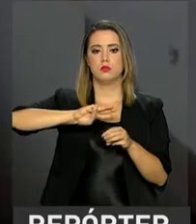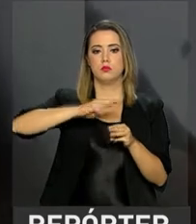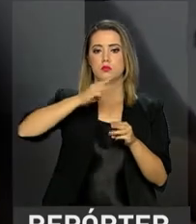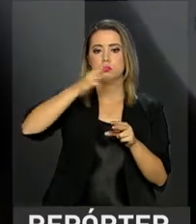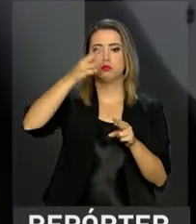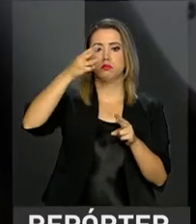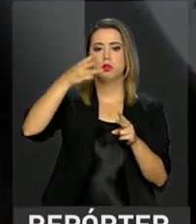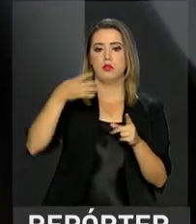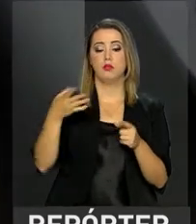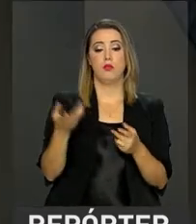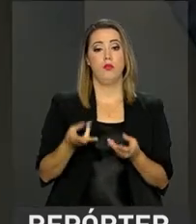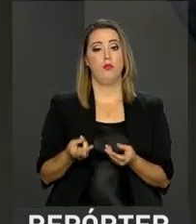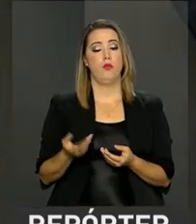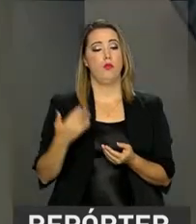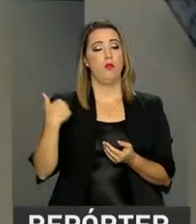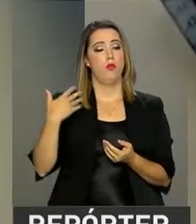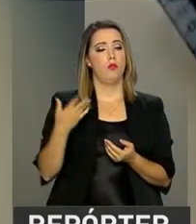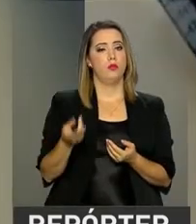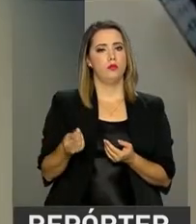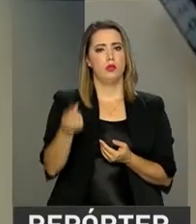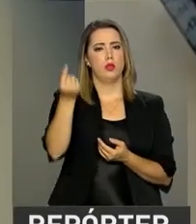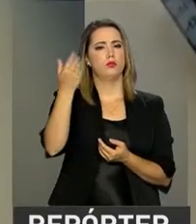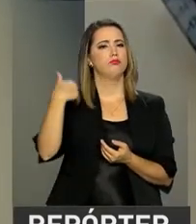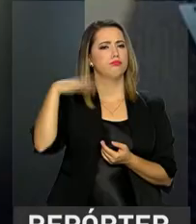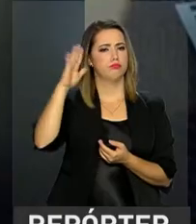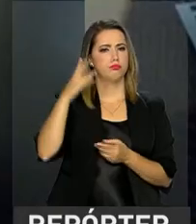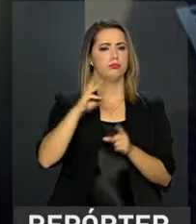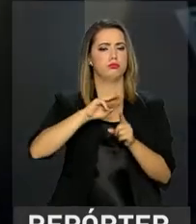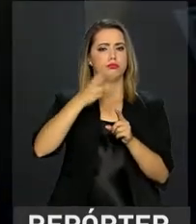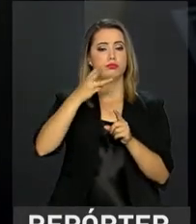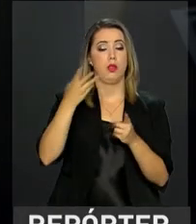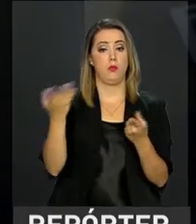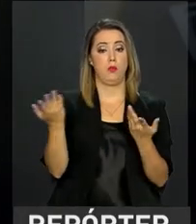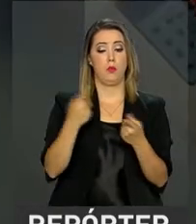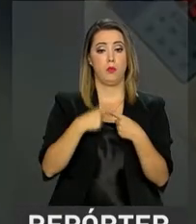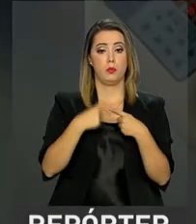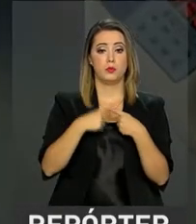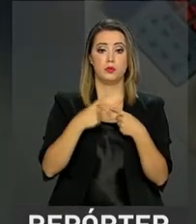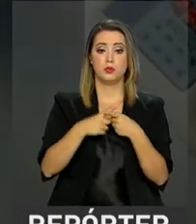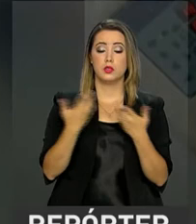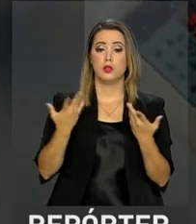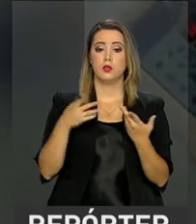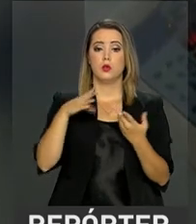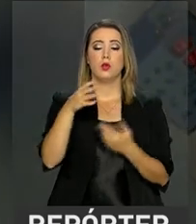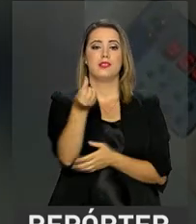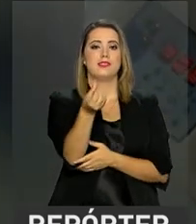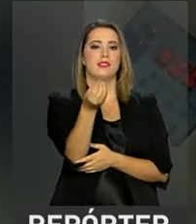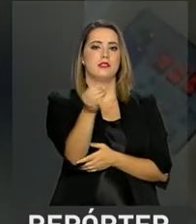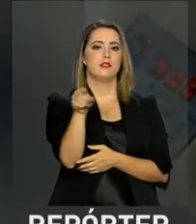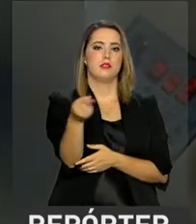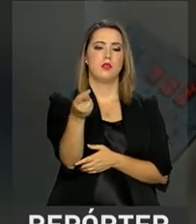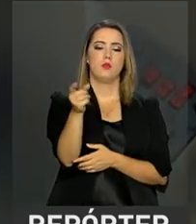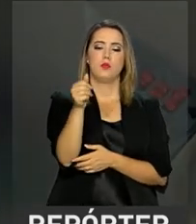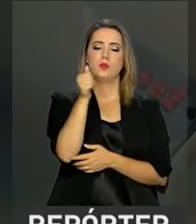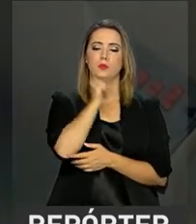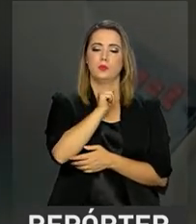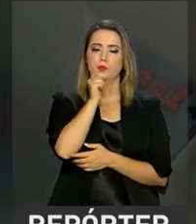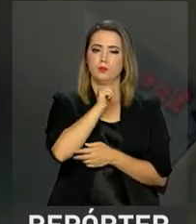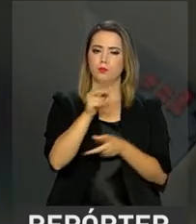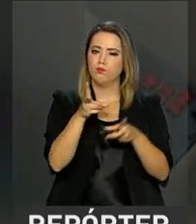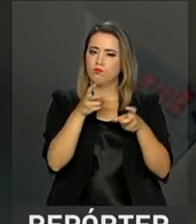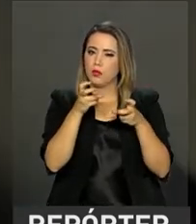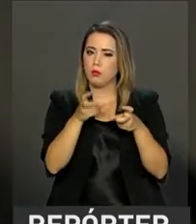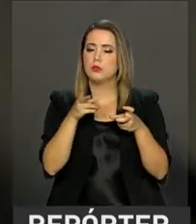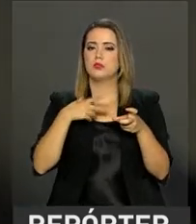200 mil o instituto nacional do câncer estima que quase 60 mil mulheres vão ter câncer de mama